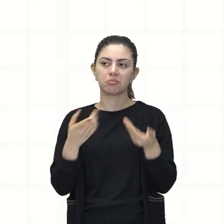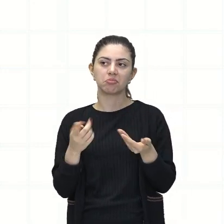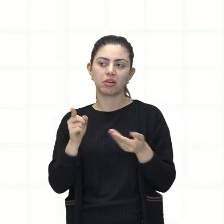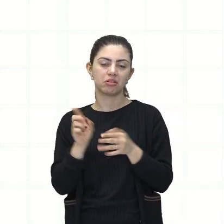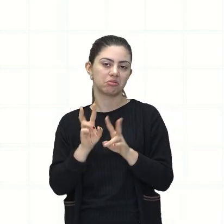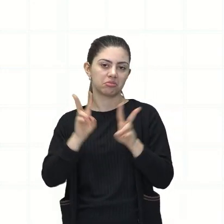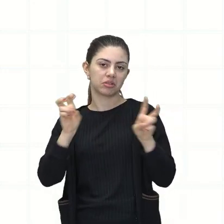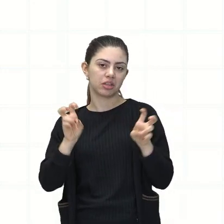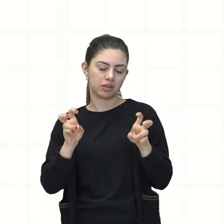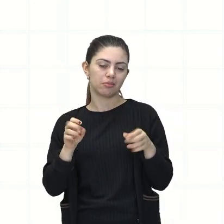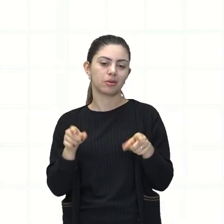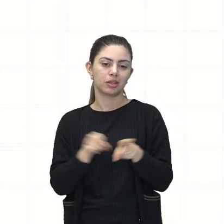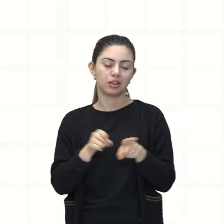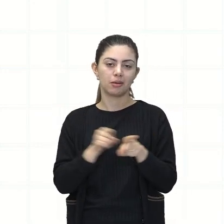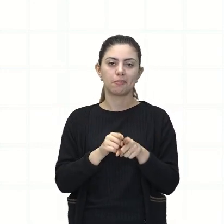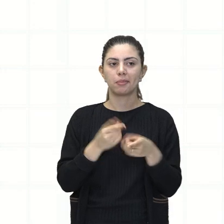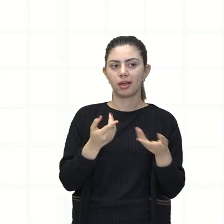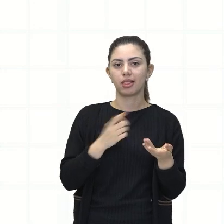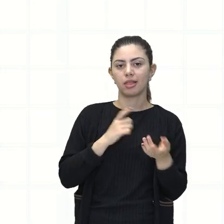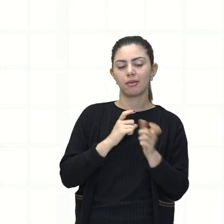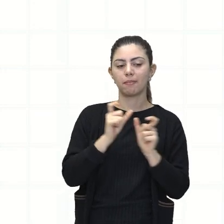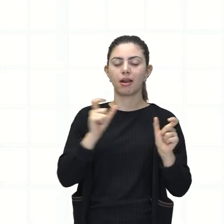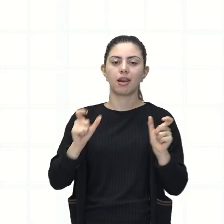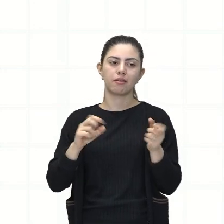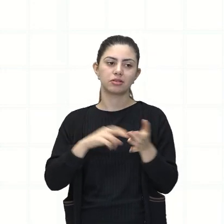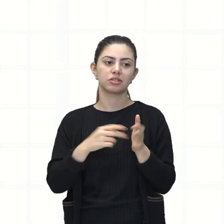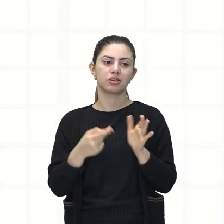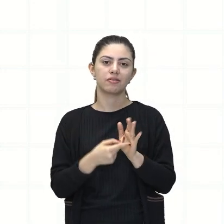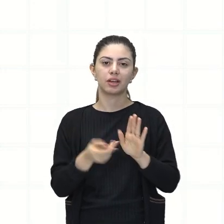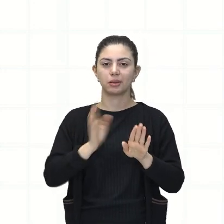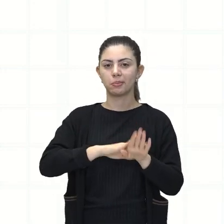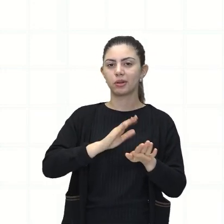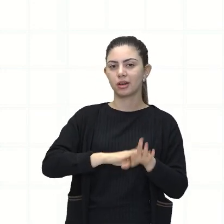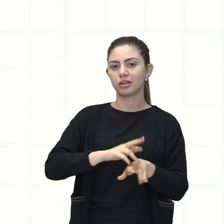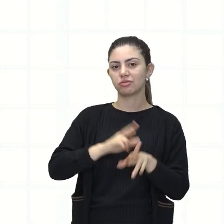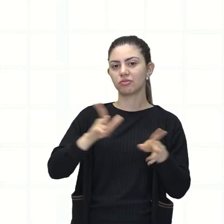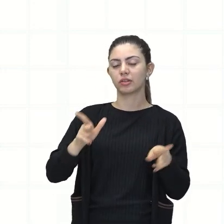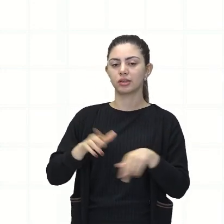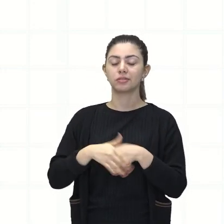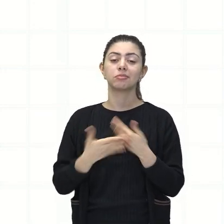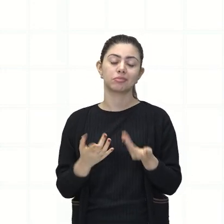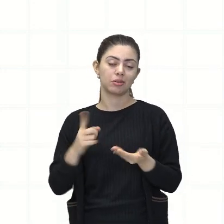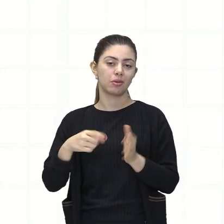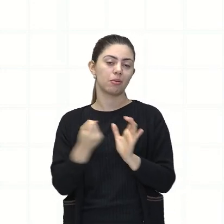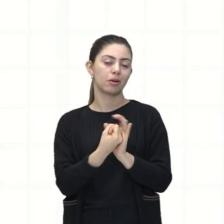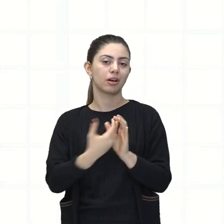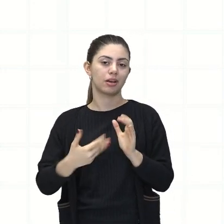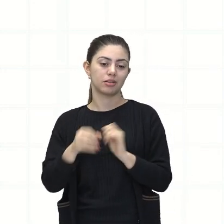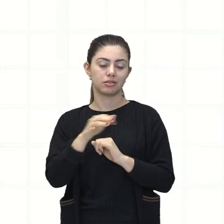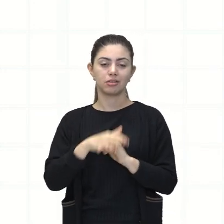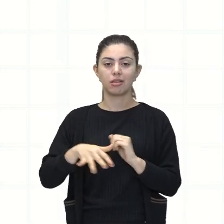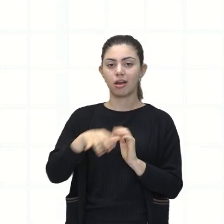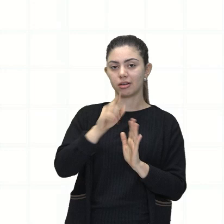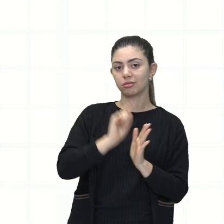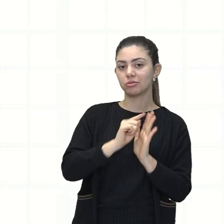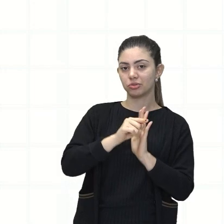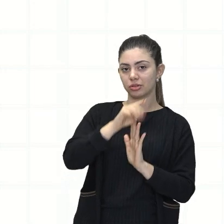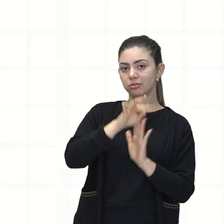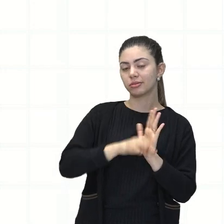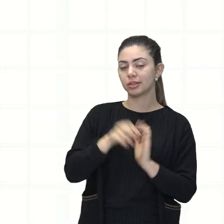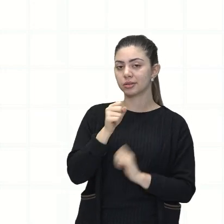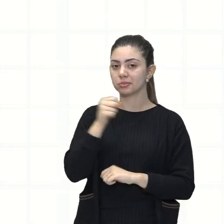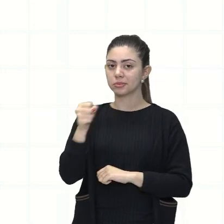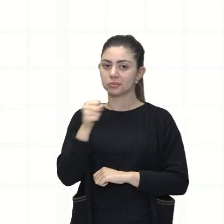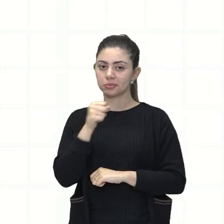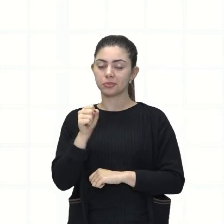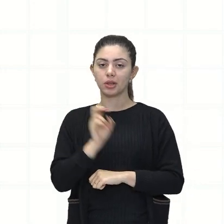também sarcasmo, certo? É uma das características deste gênero jornalístico chamado